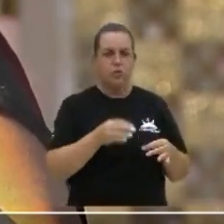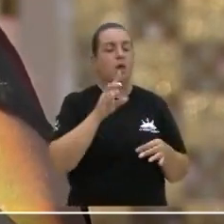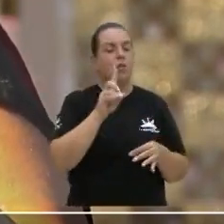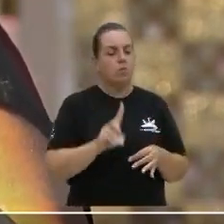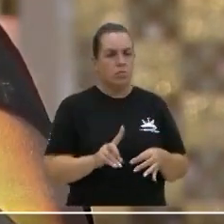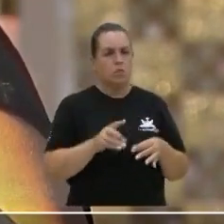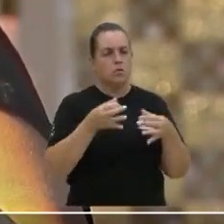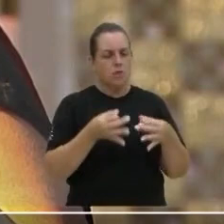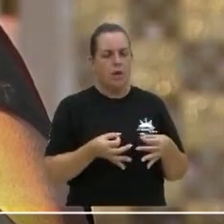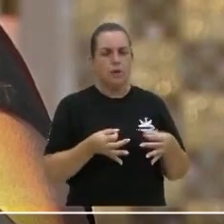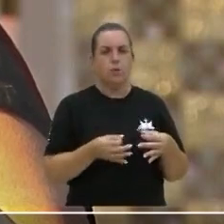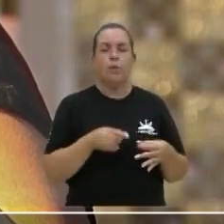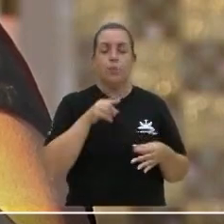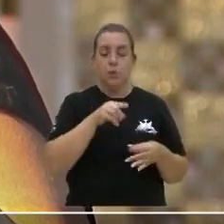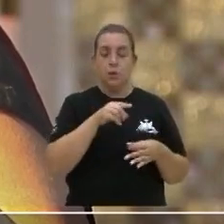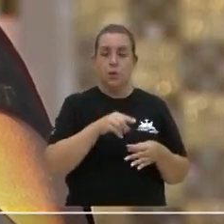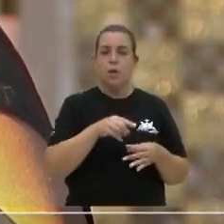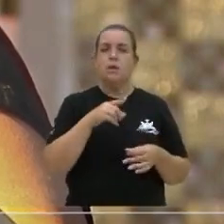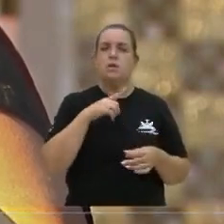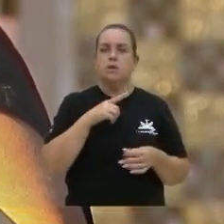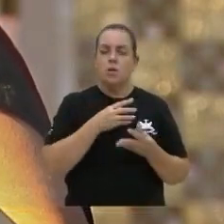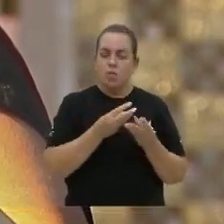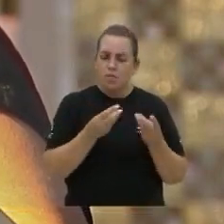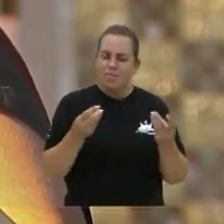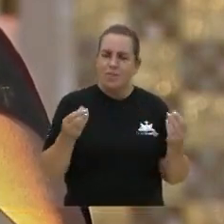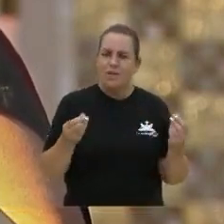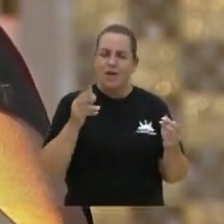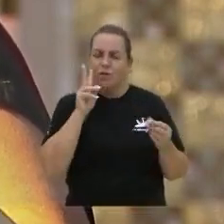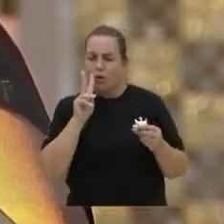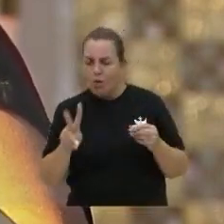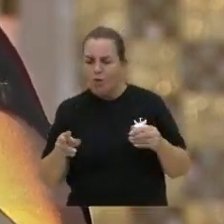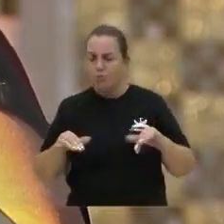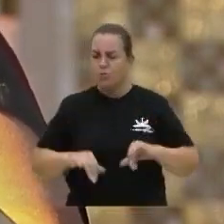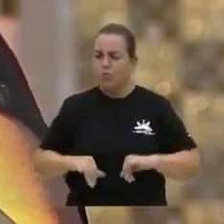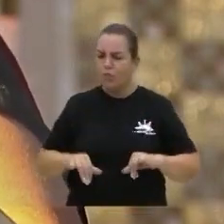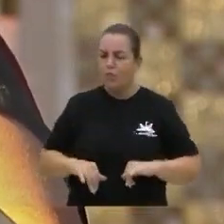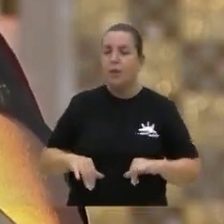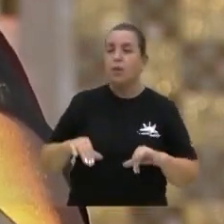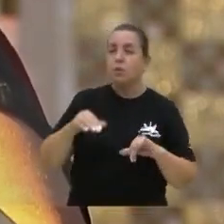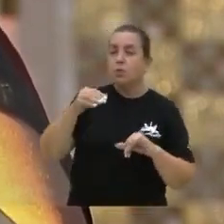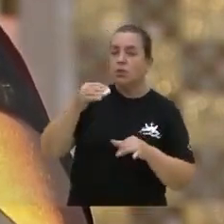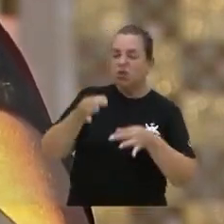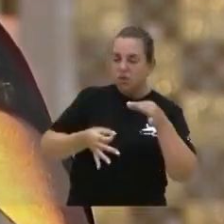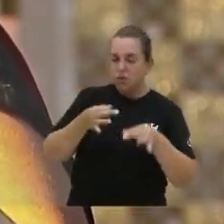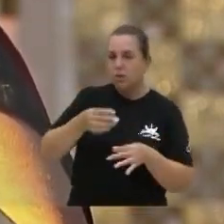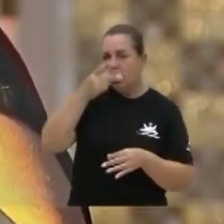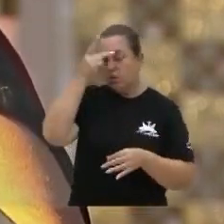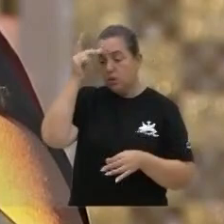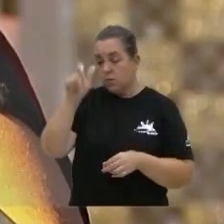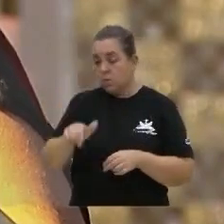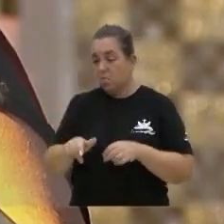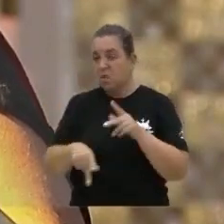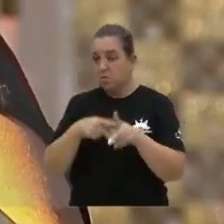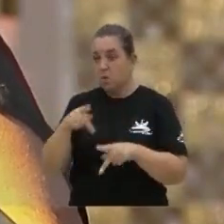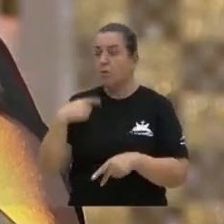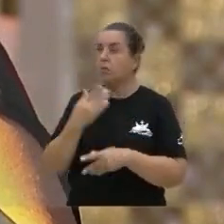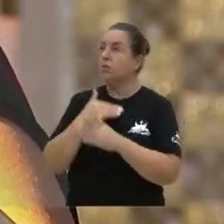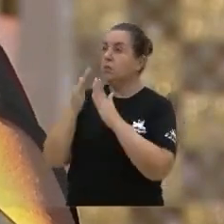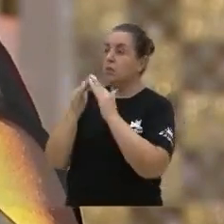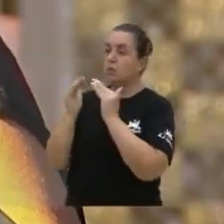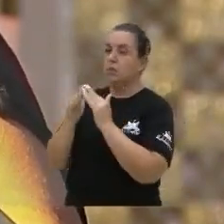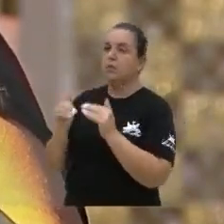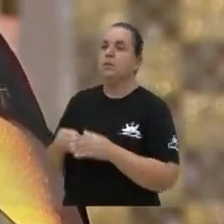direito, sendo sensíveis aos sofrimentos e à dignidade de vosso povo, nós